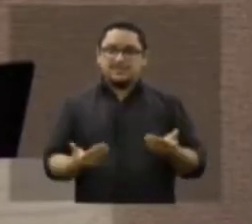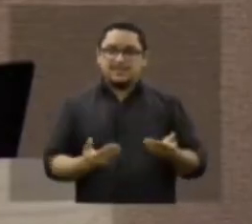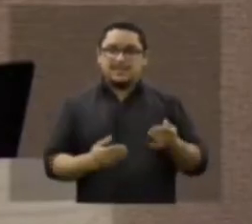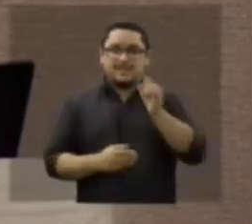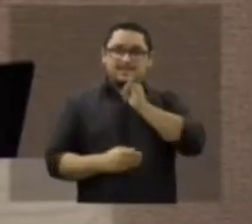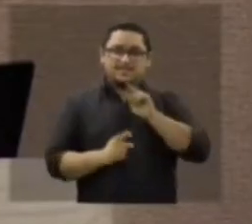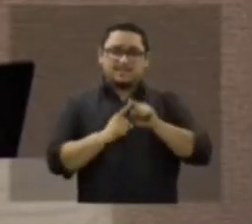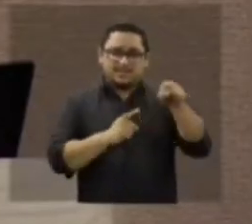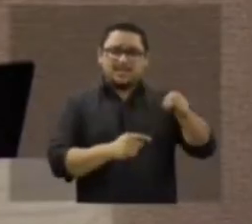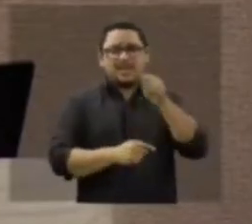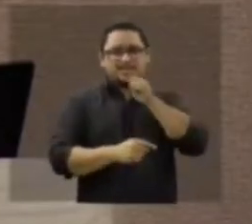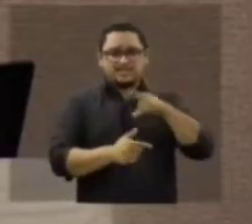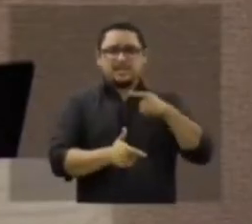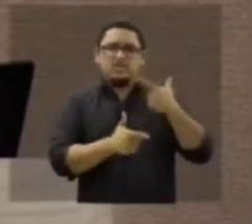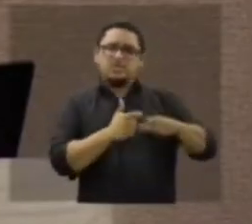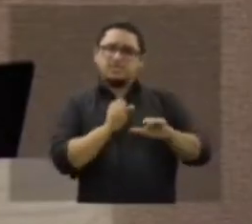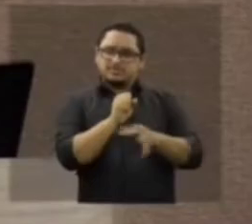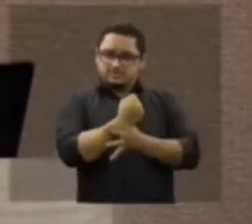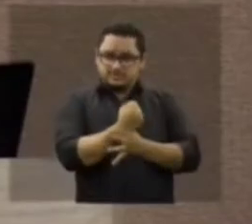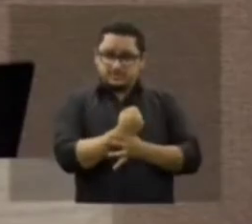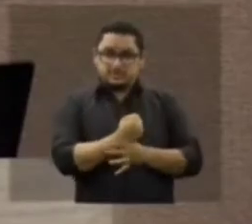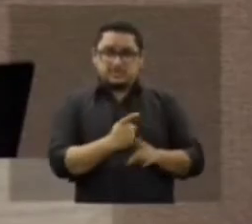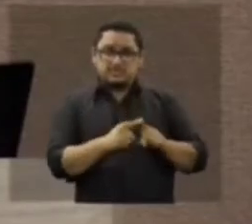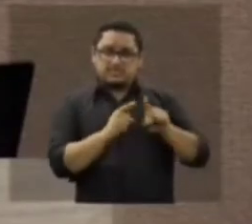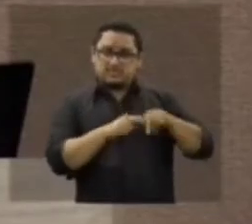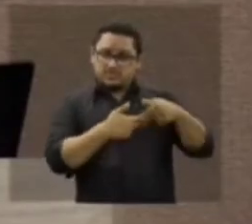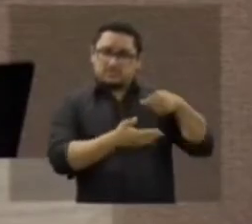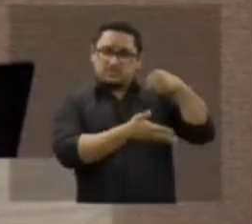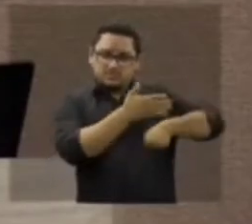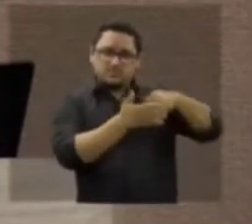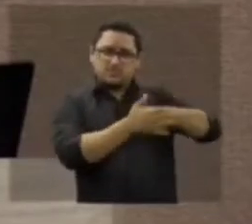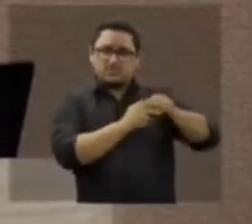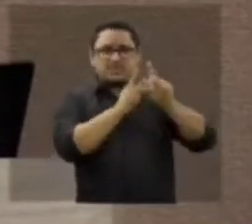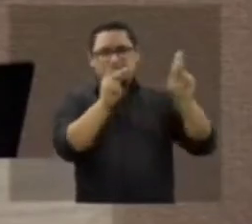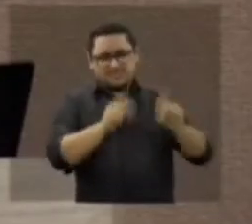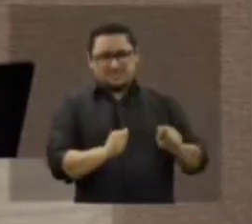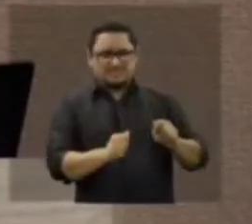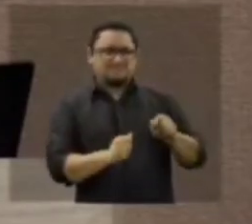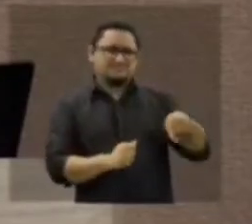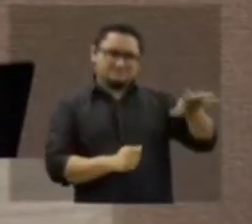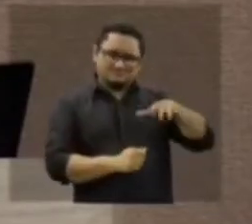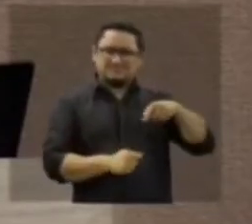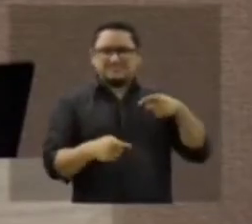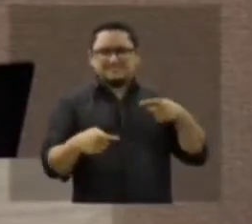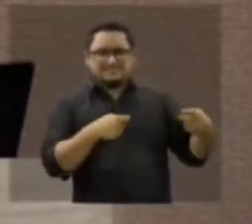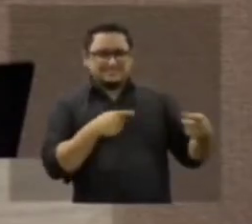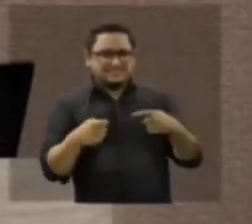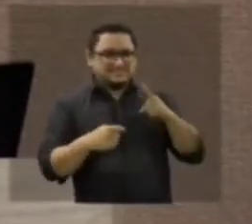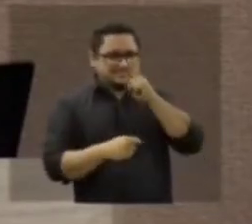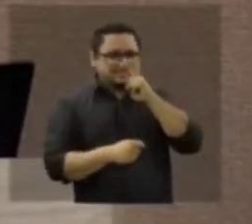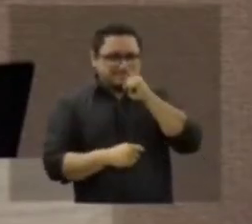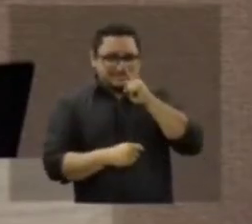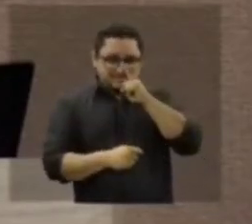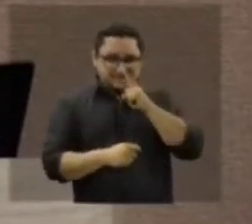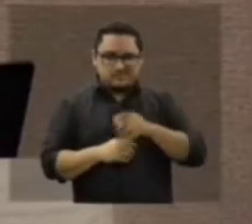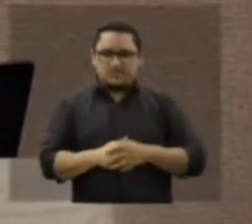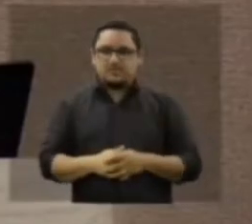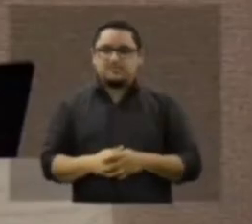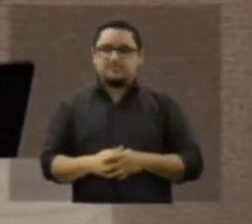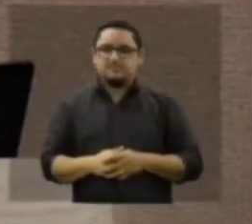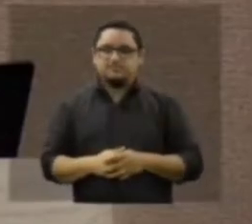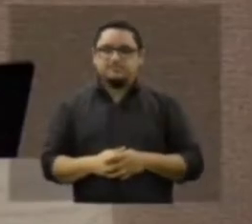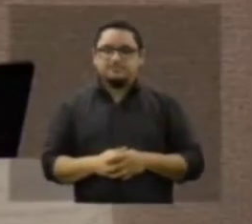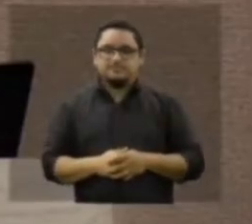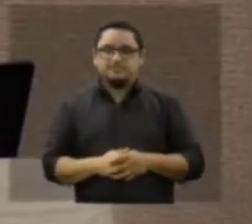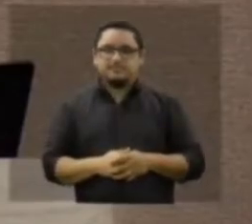relacionado à segurança e à busca pela paz em meio a conflitos e ameaças constantes como afirmou a